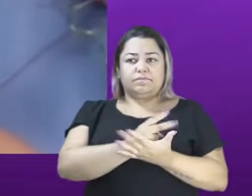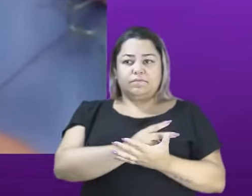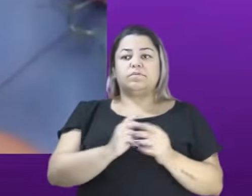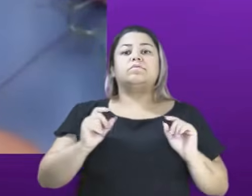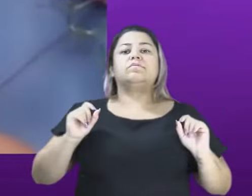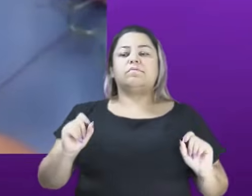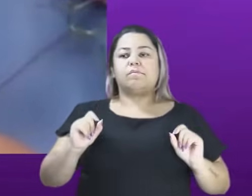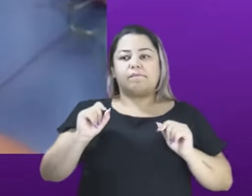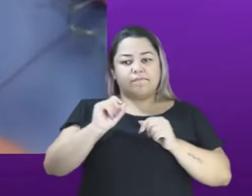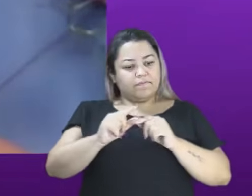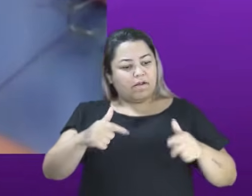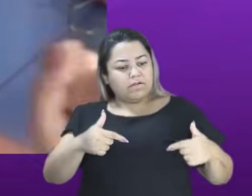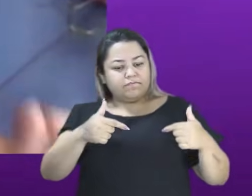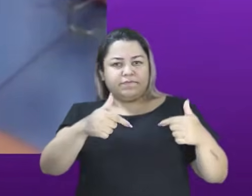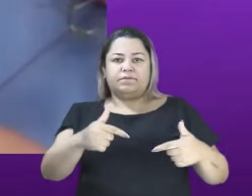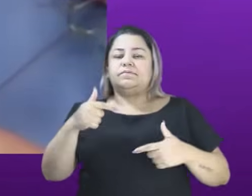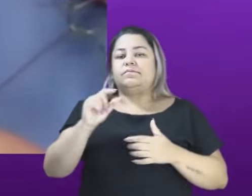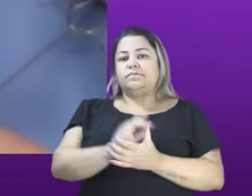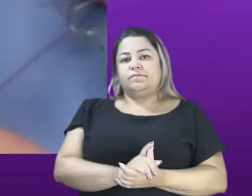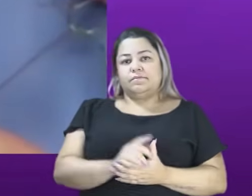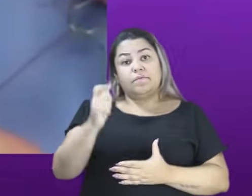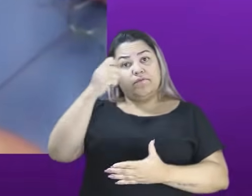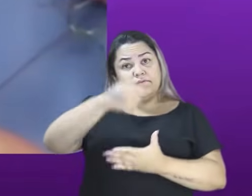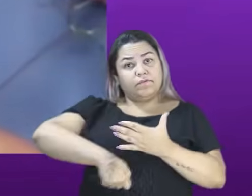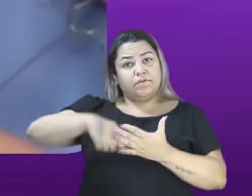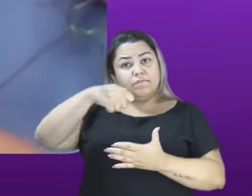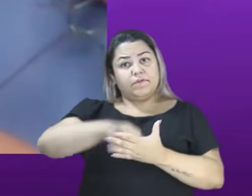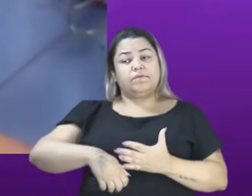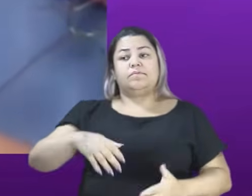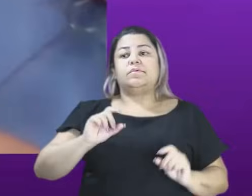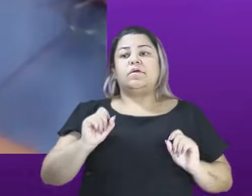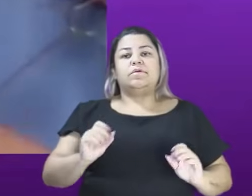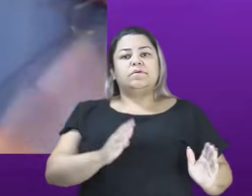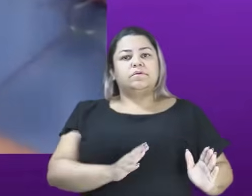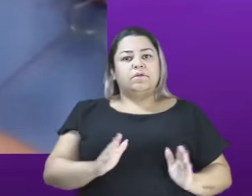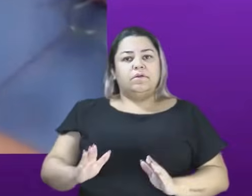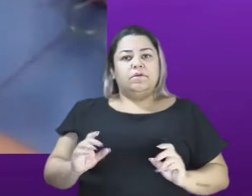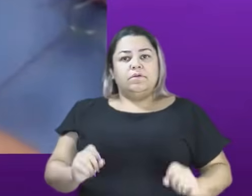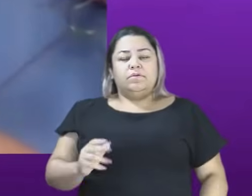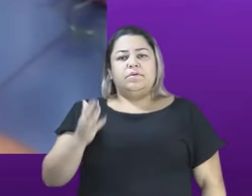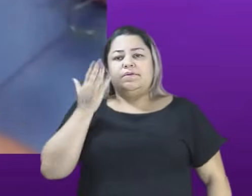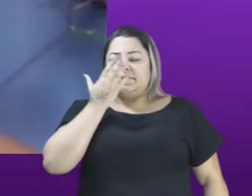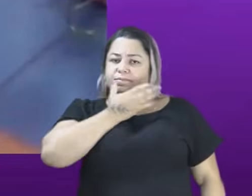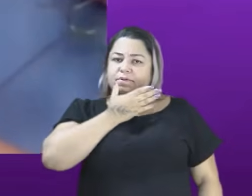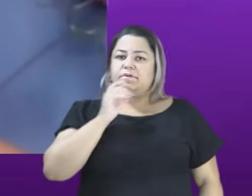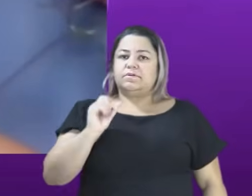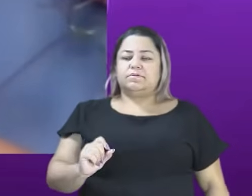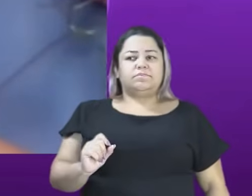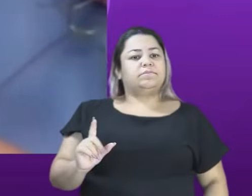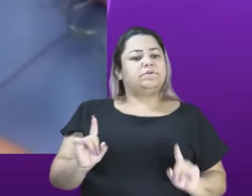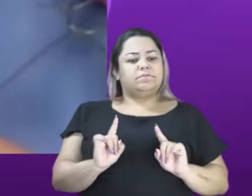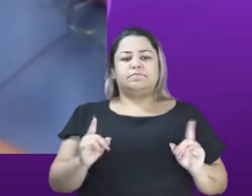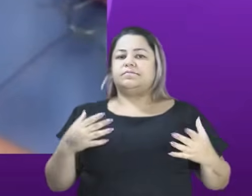que fazem o enfrentamento a, ao processo mesmo de invisibilidade, né, de negação